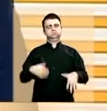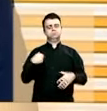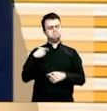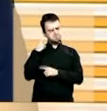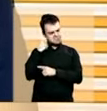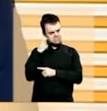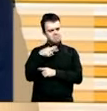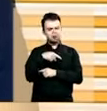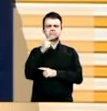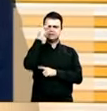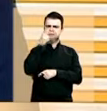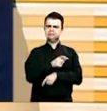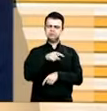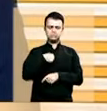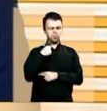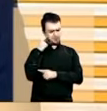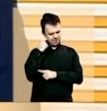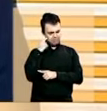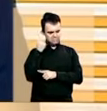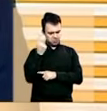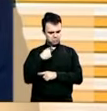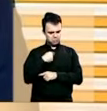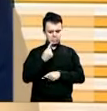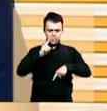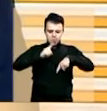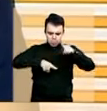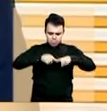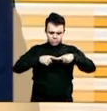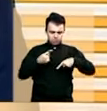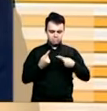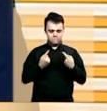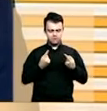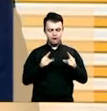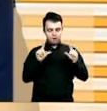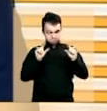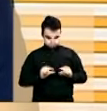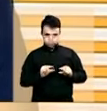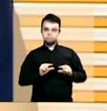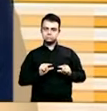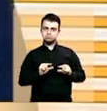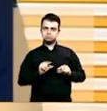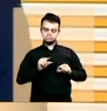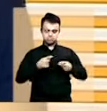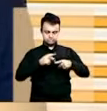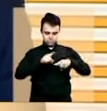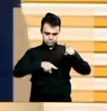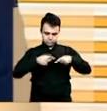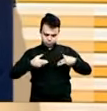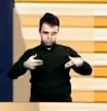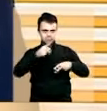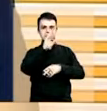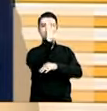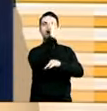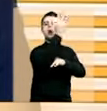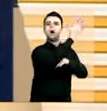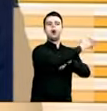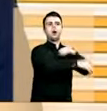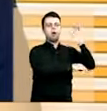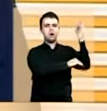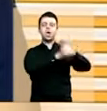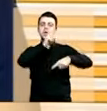interessante porque eu tenho cada vez mais recursos com menos recursos extraídos na natureza,